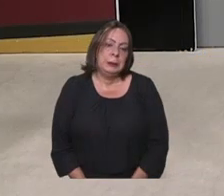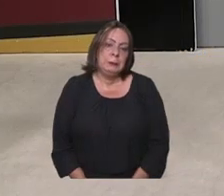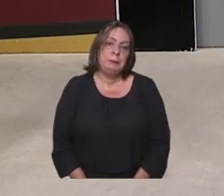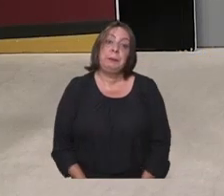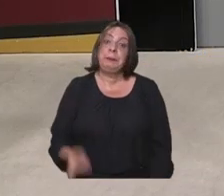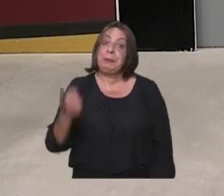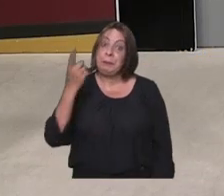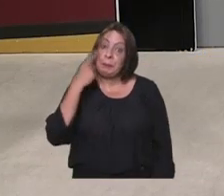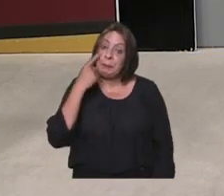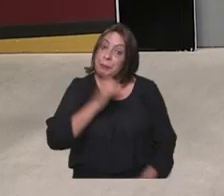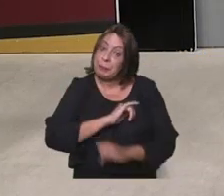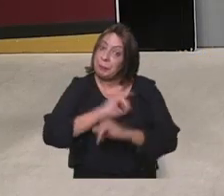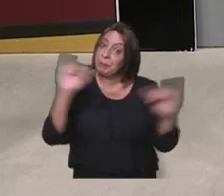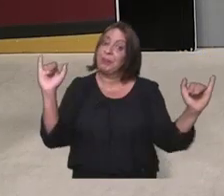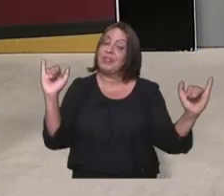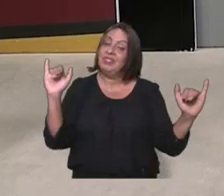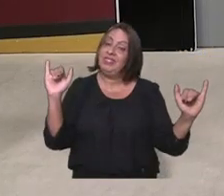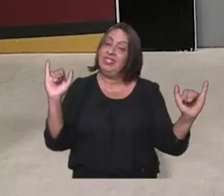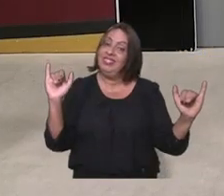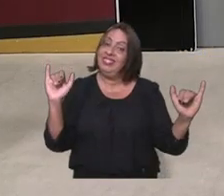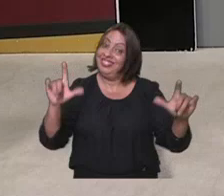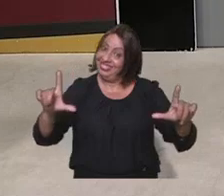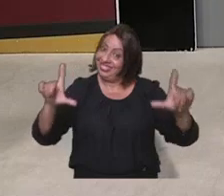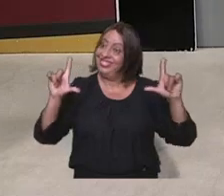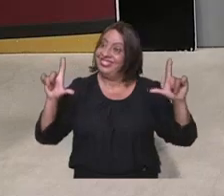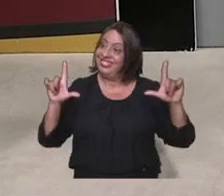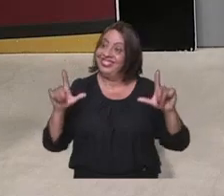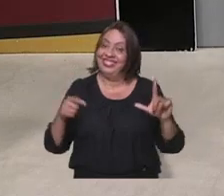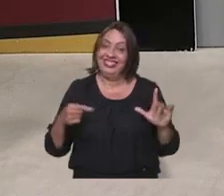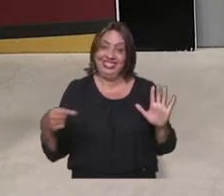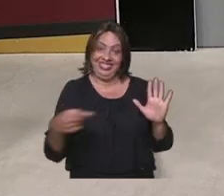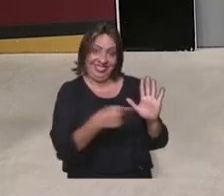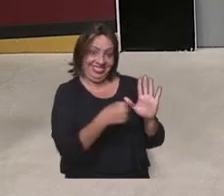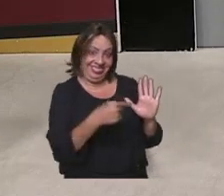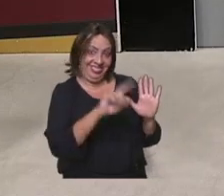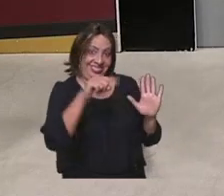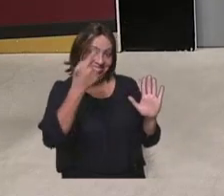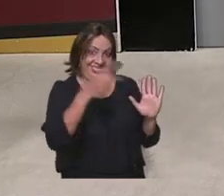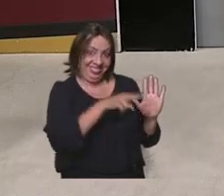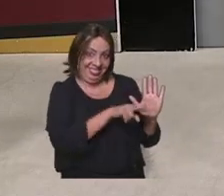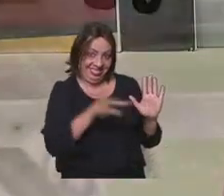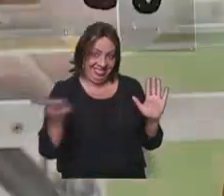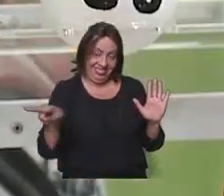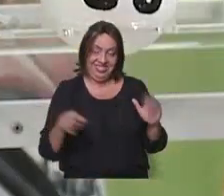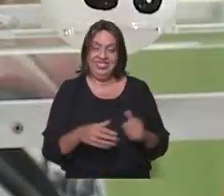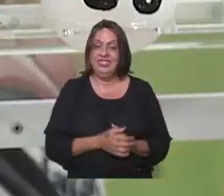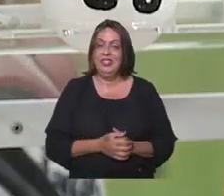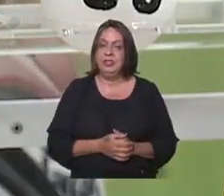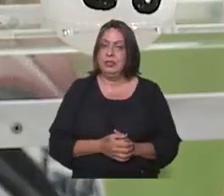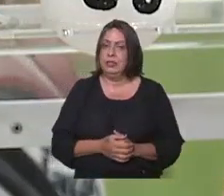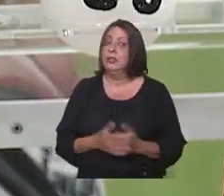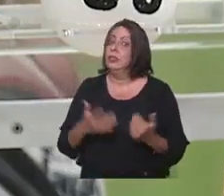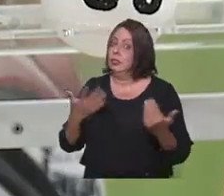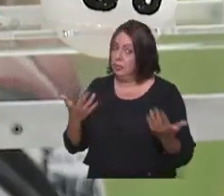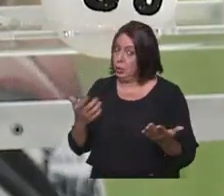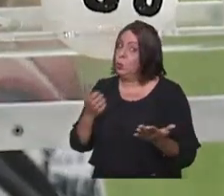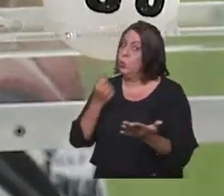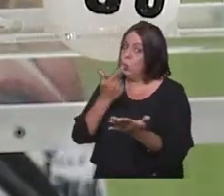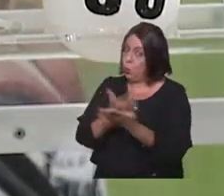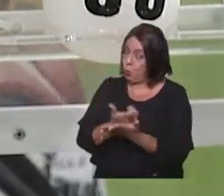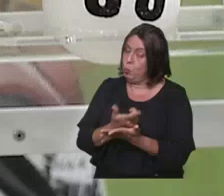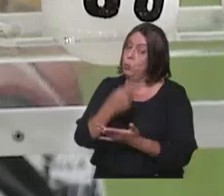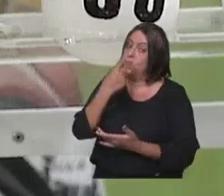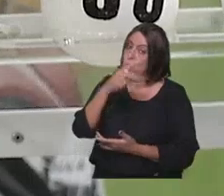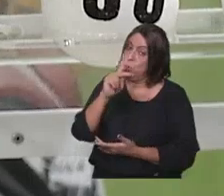aí, dica passada no destaque aqui, o título da próxima semana, hein, Júnior? Pois é, não deixa de conferir, garanta o seu